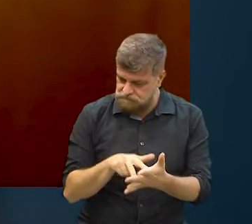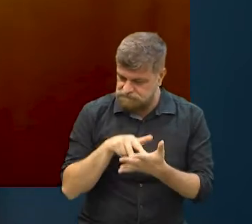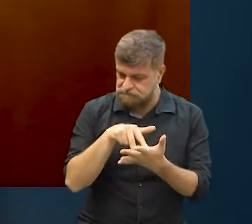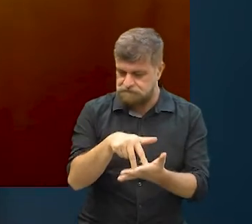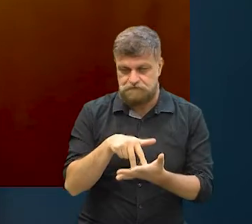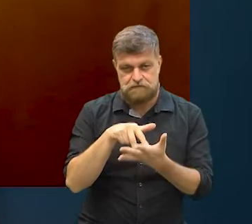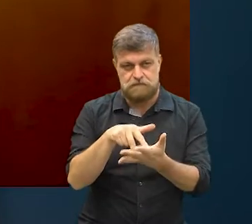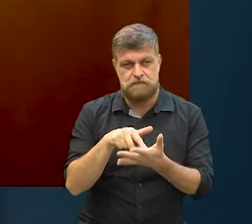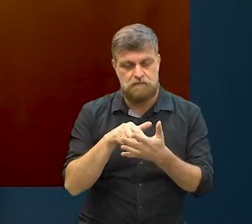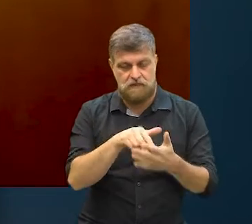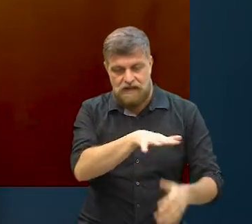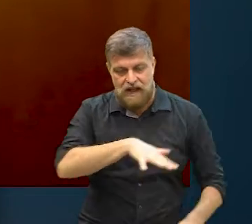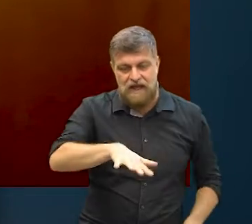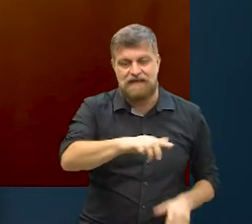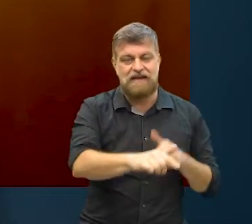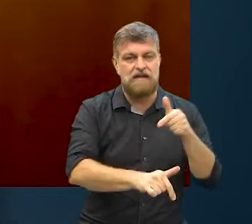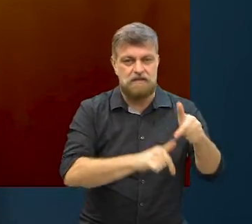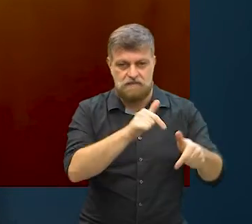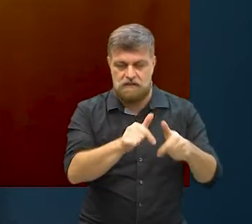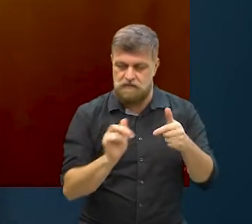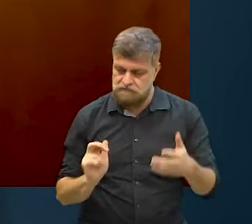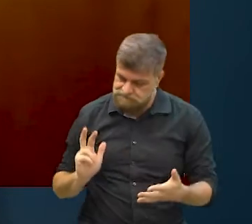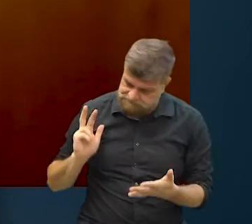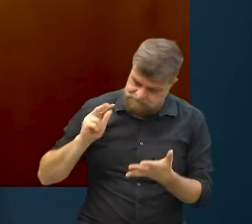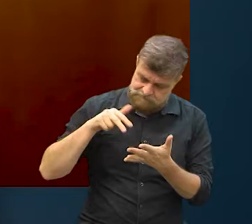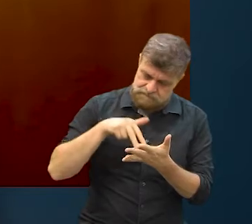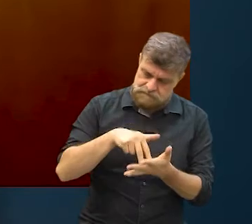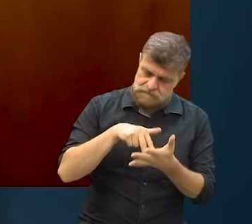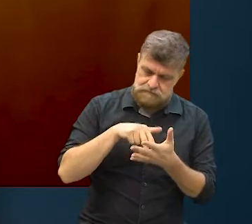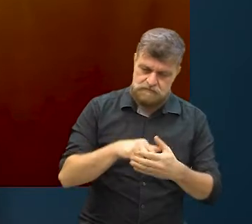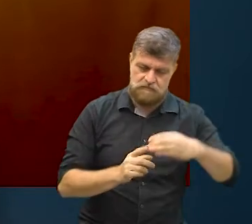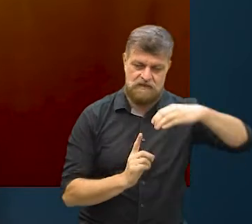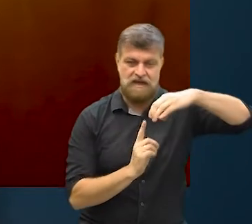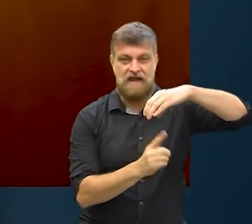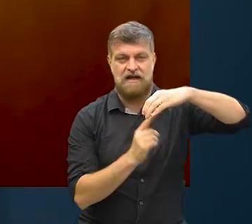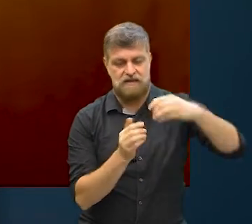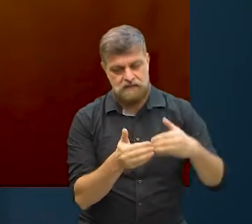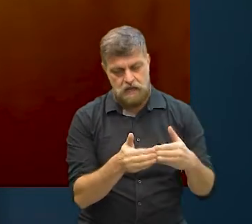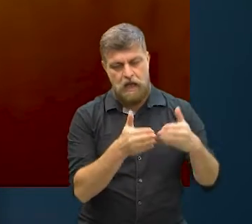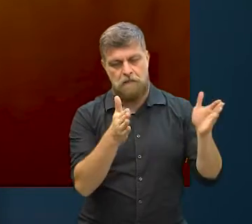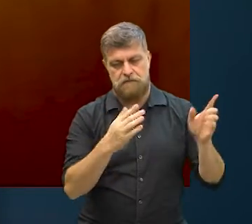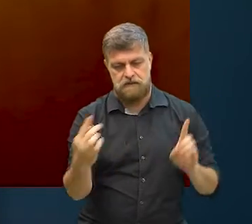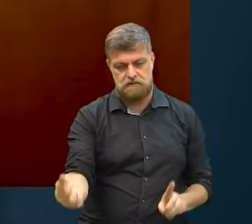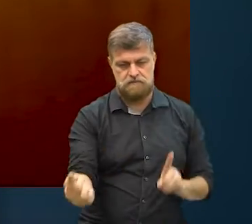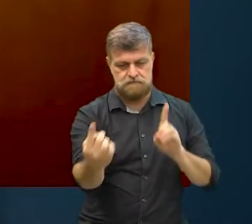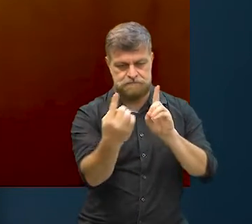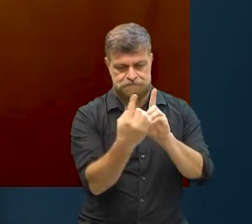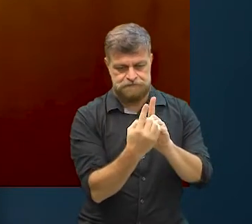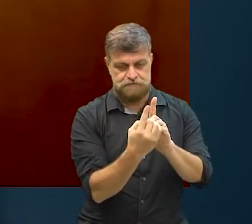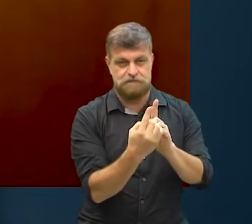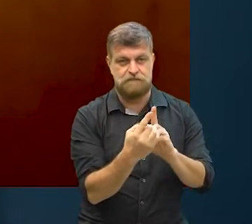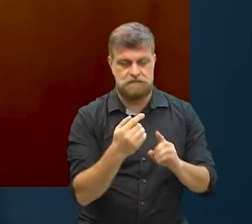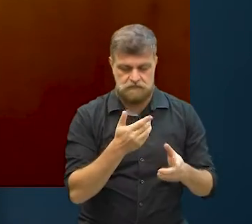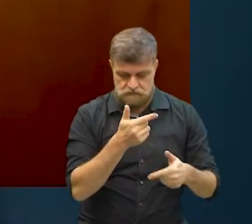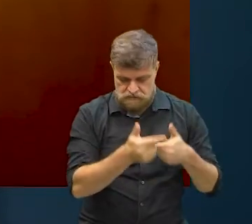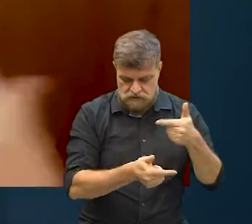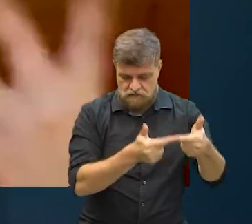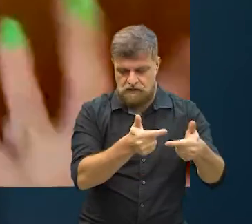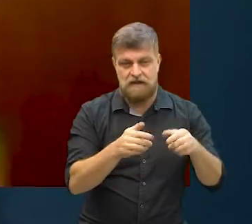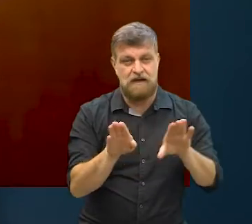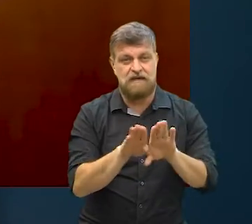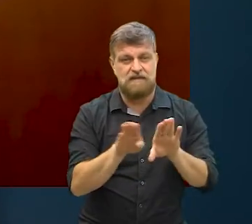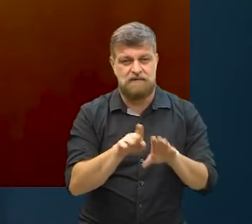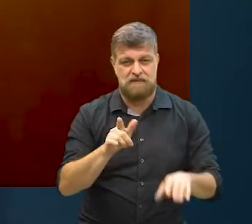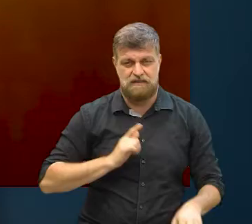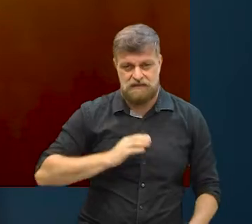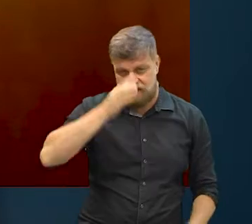lutando para voltar no mercado de trabalho, para voltar aqui na clínica também, né? Para poder atender a minha demanda e